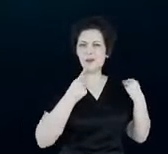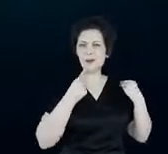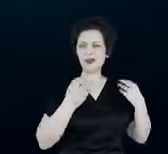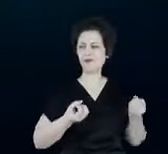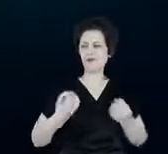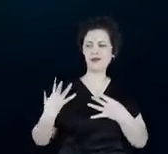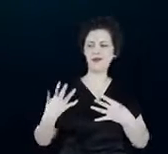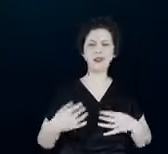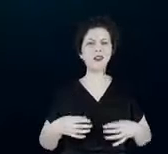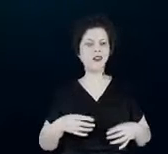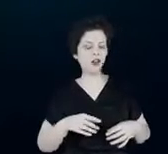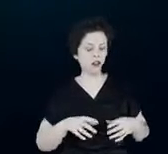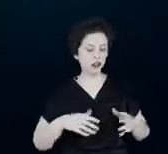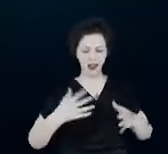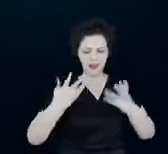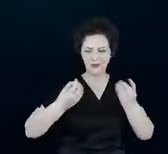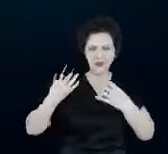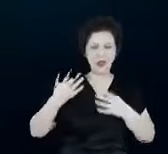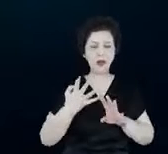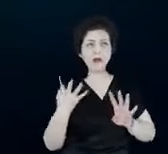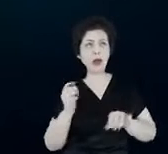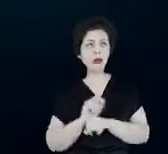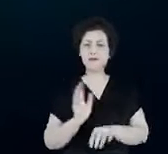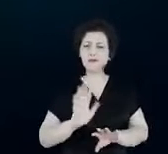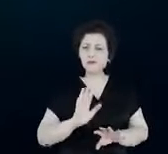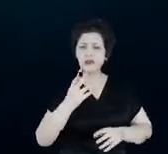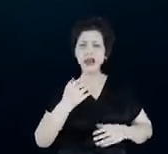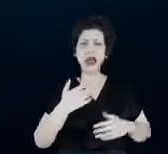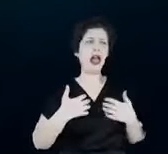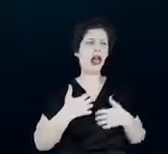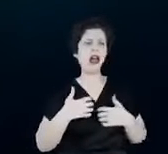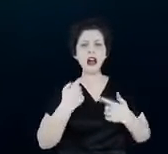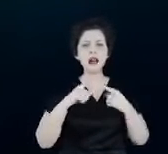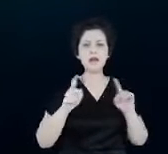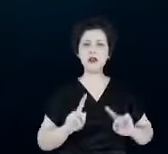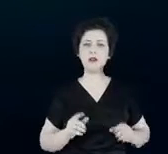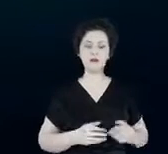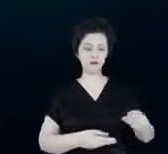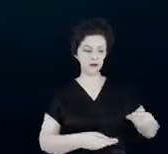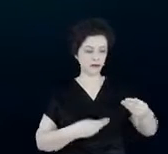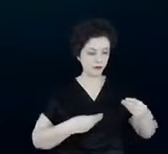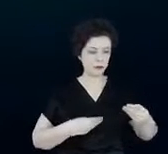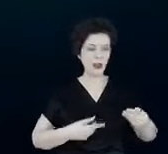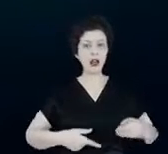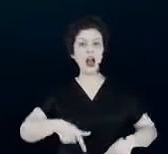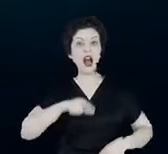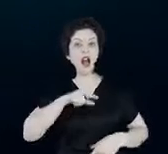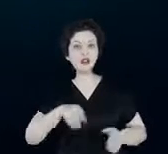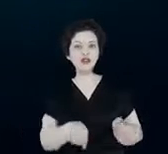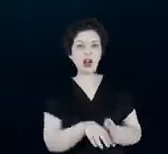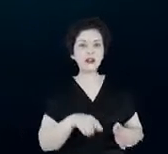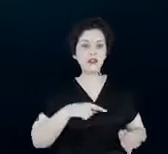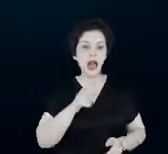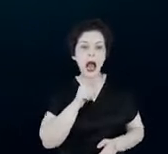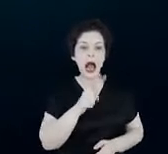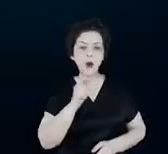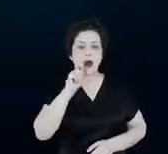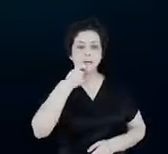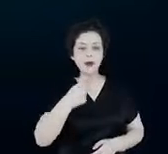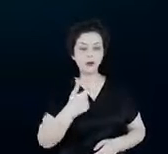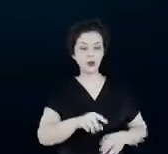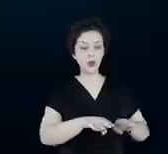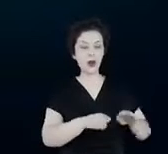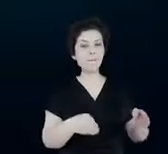fila você chega o cara já entrega o a gente recebe já te entrega o cardápio antes de você pedir já tem água para nossa mesa antes de você acabar essa